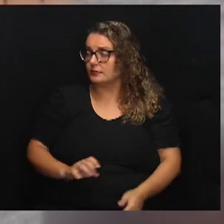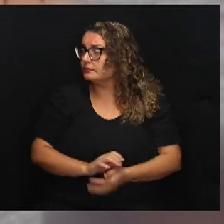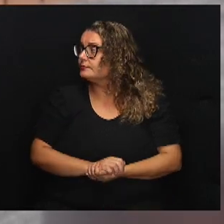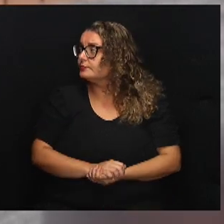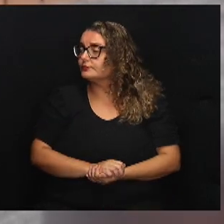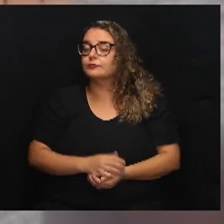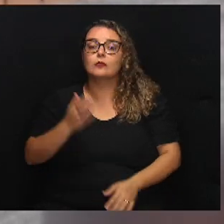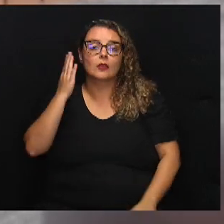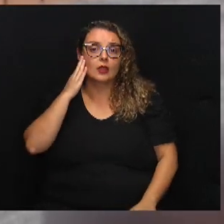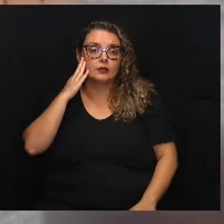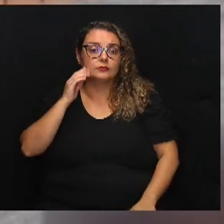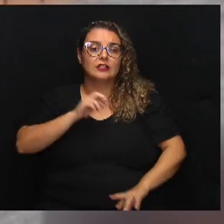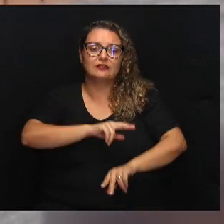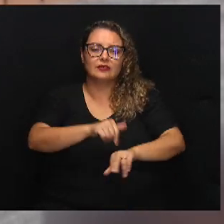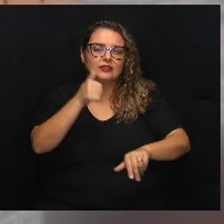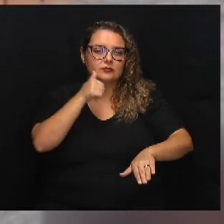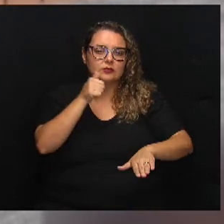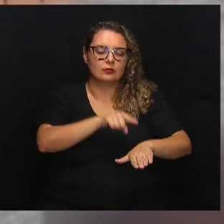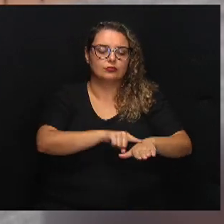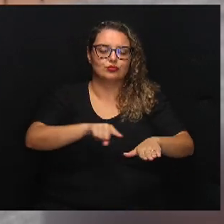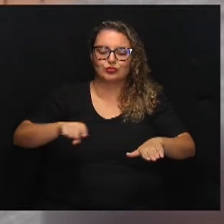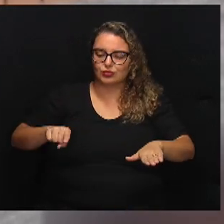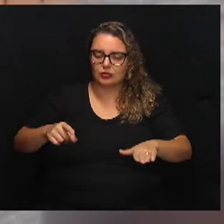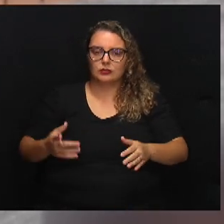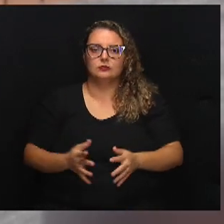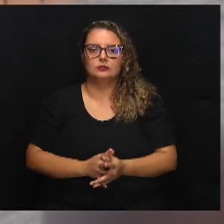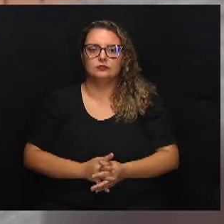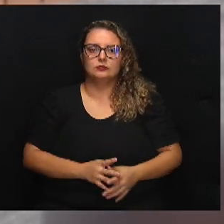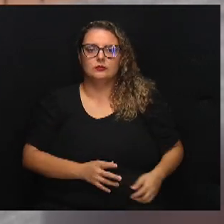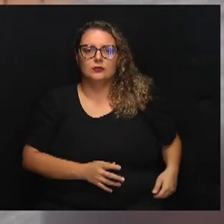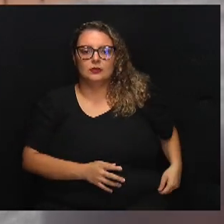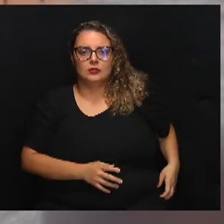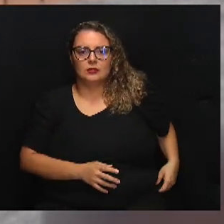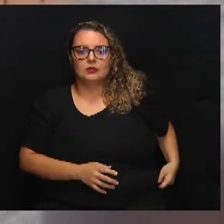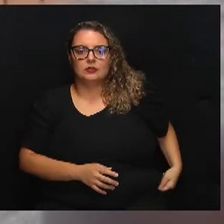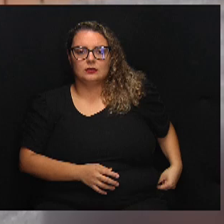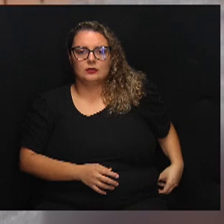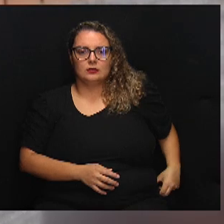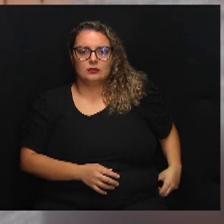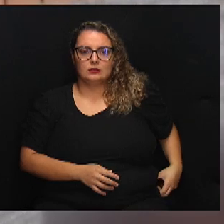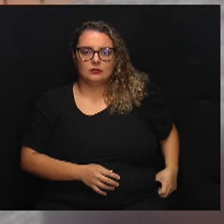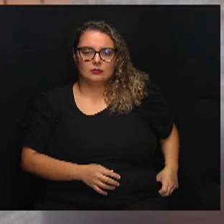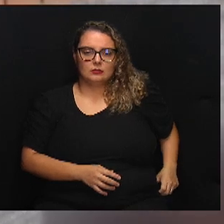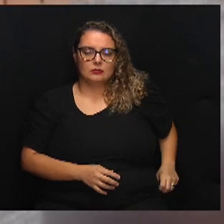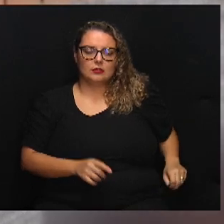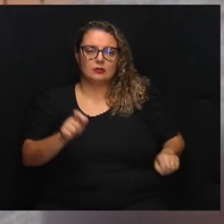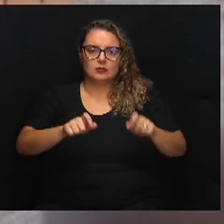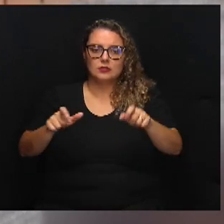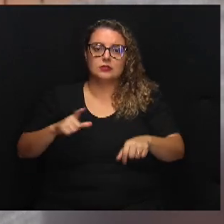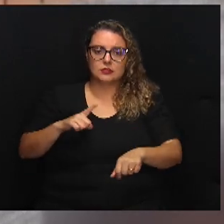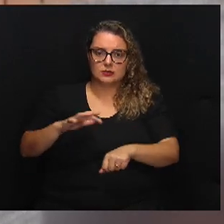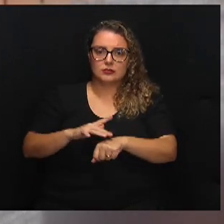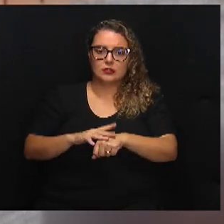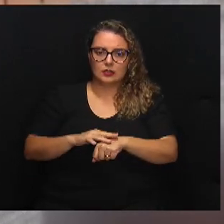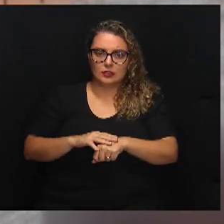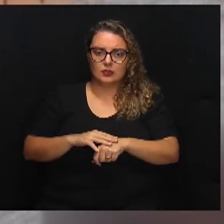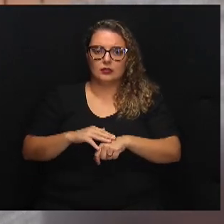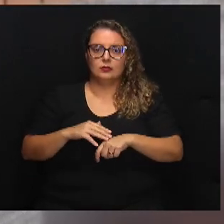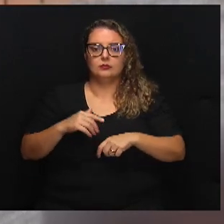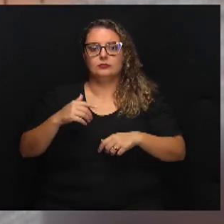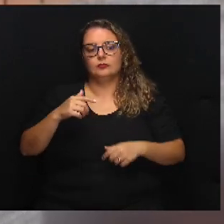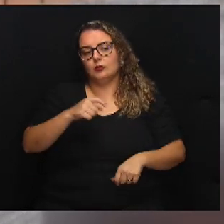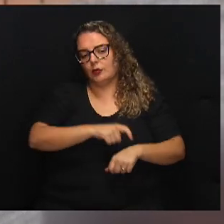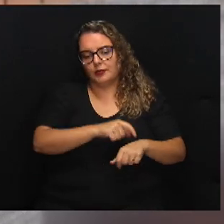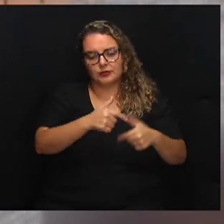né, muitas mulheres e pessoas, no modo geral, que possuem a doença do trabalho,